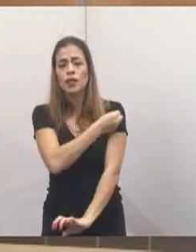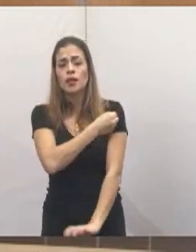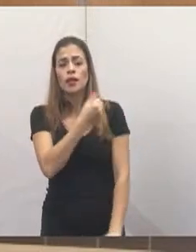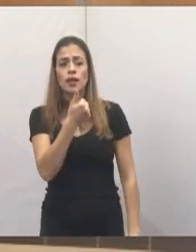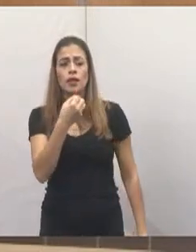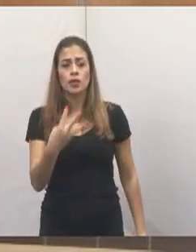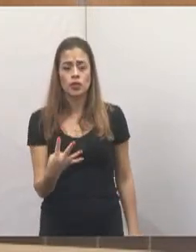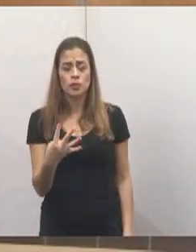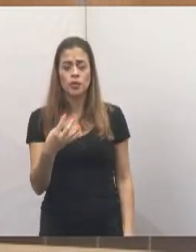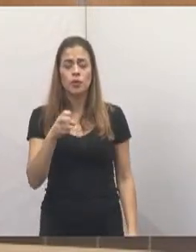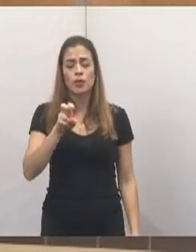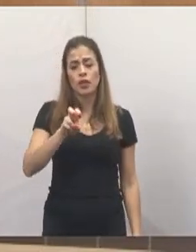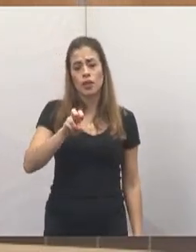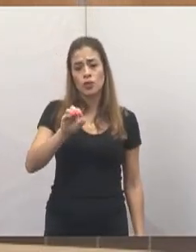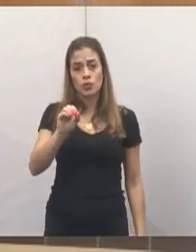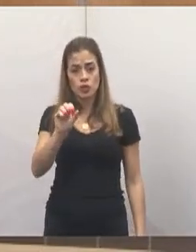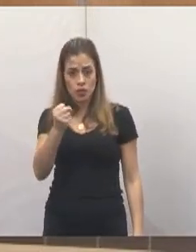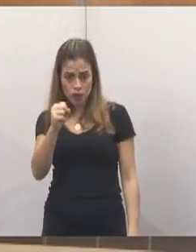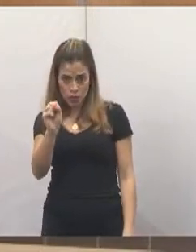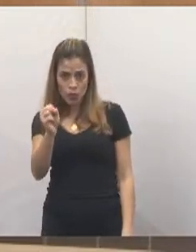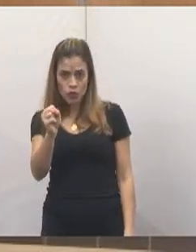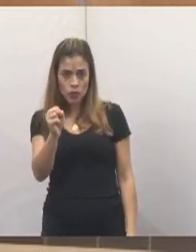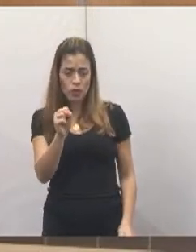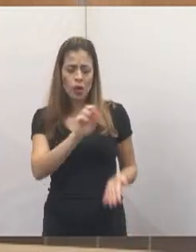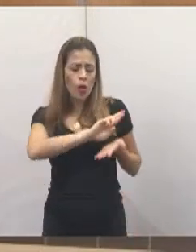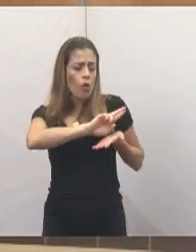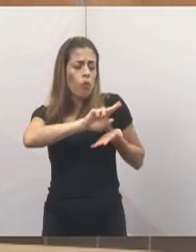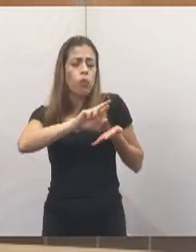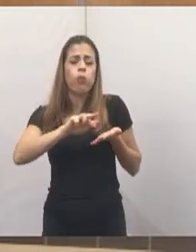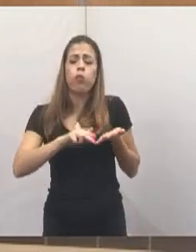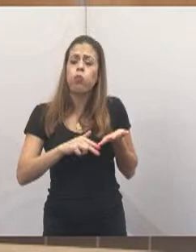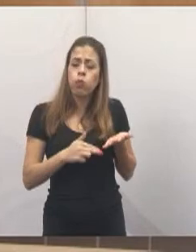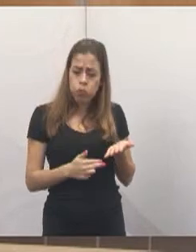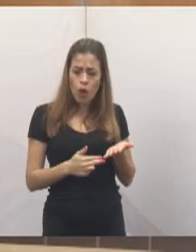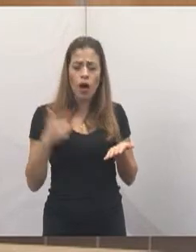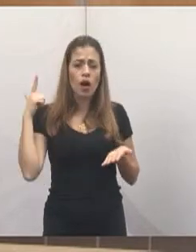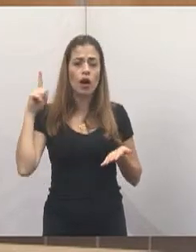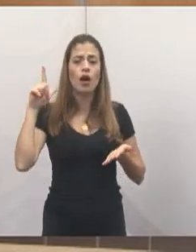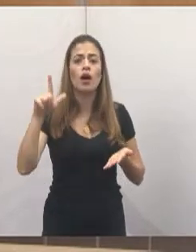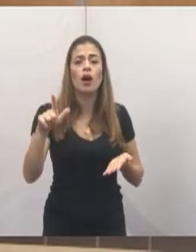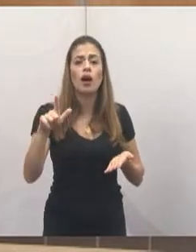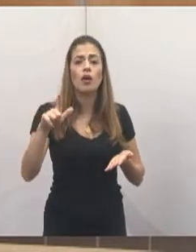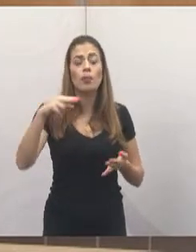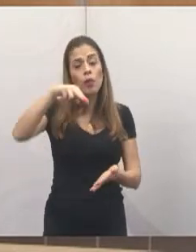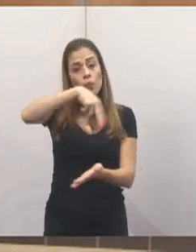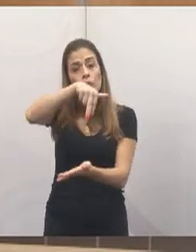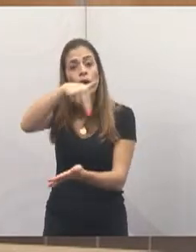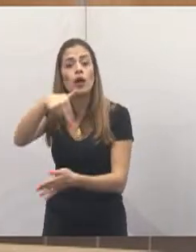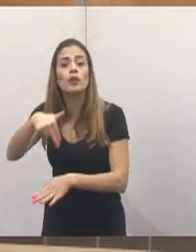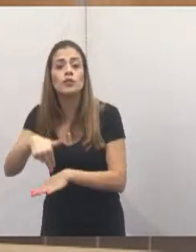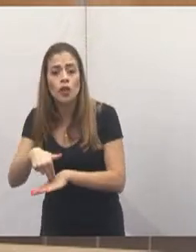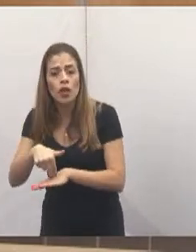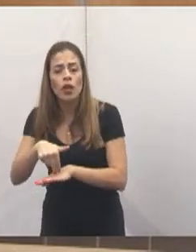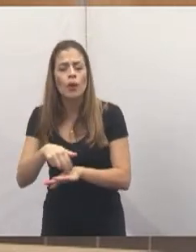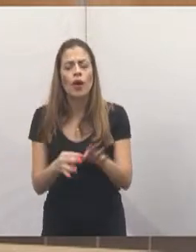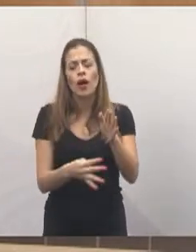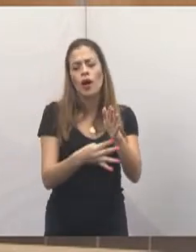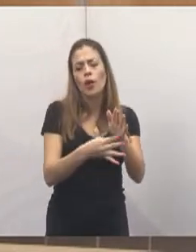14.508. Bom, além de todas essas conquistas a nível nacional, a